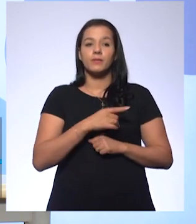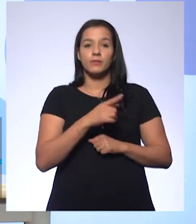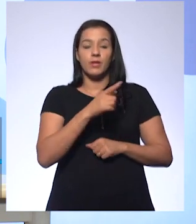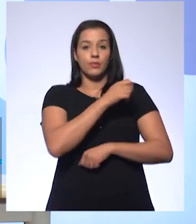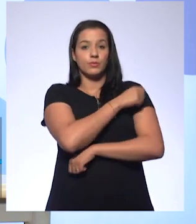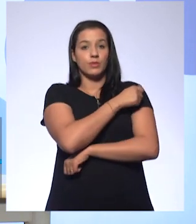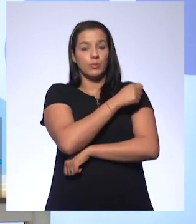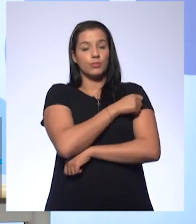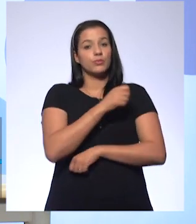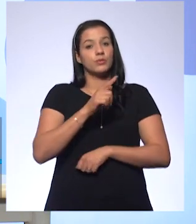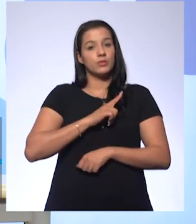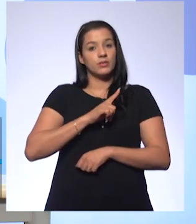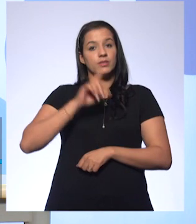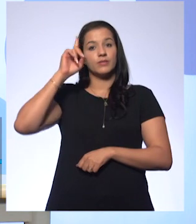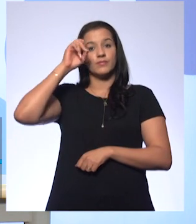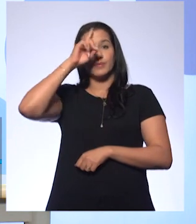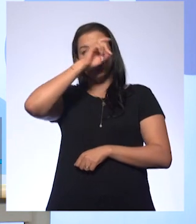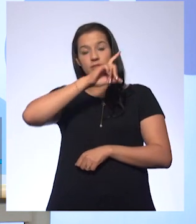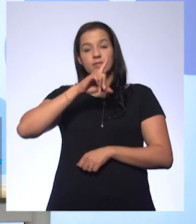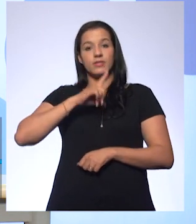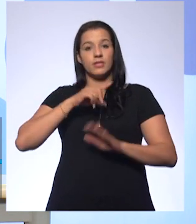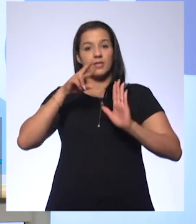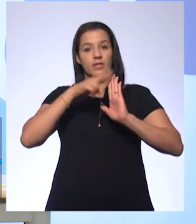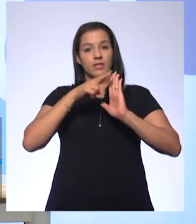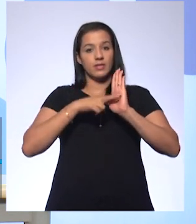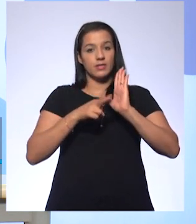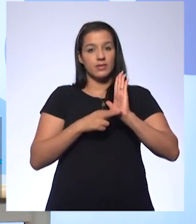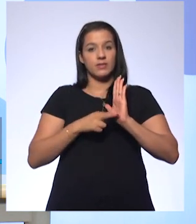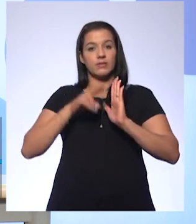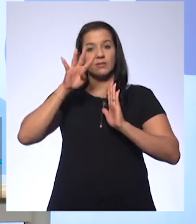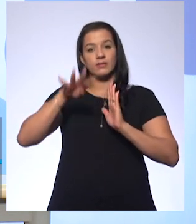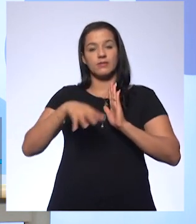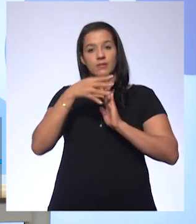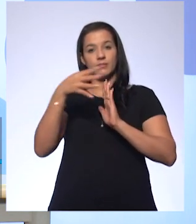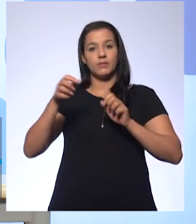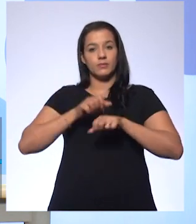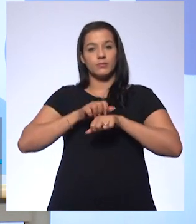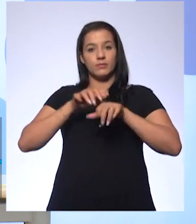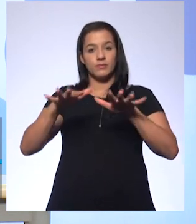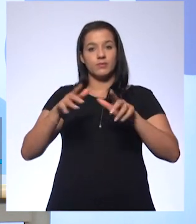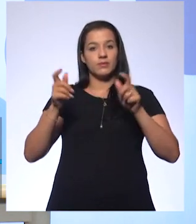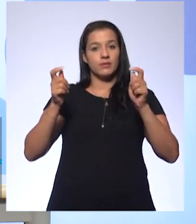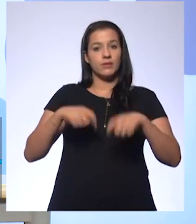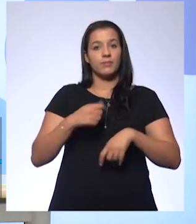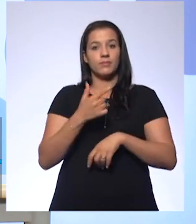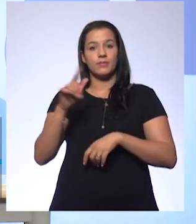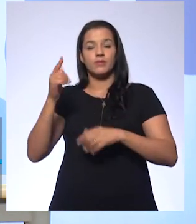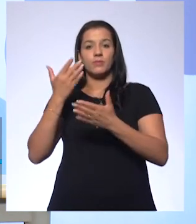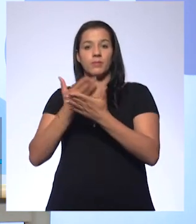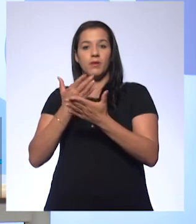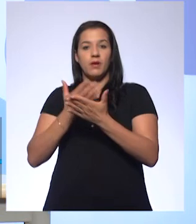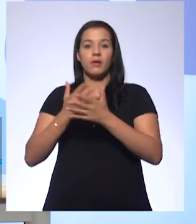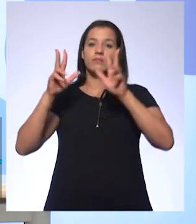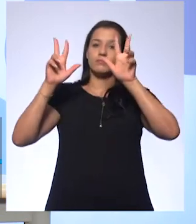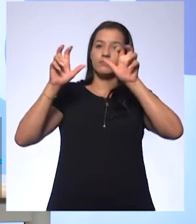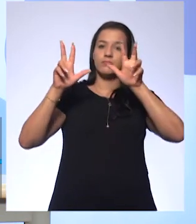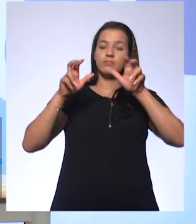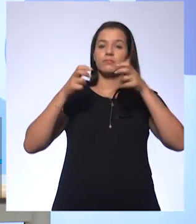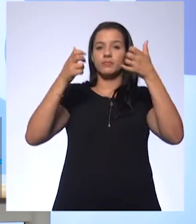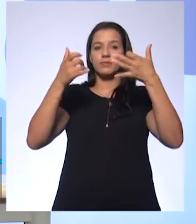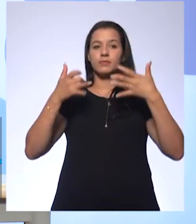aula de hoje, né? E aqui nós temos também uma sugestão da professora Vanair, né?